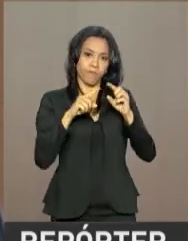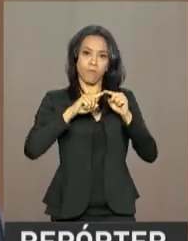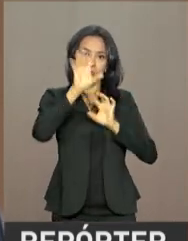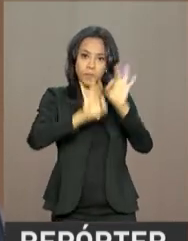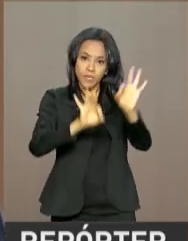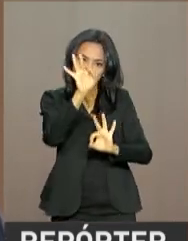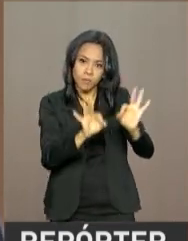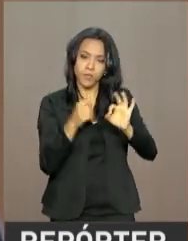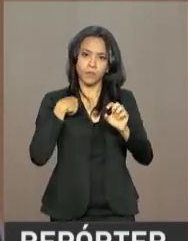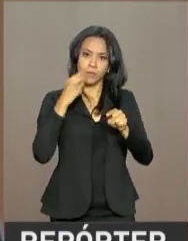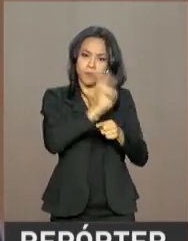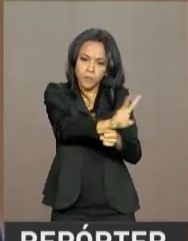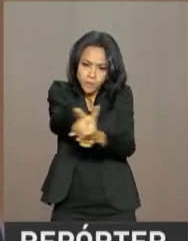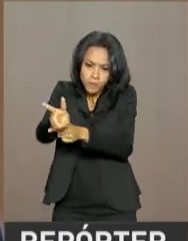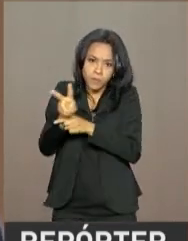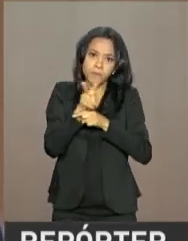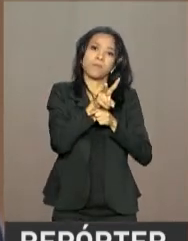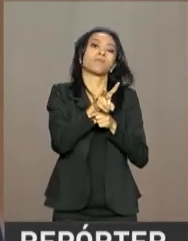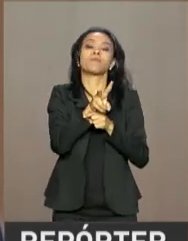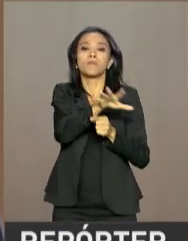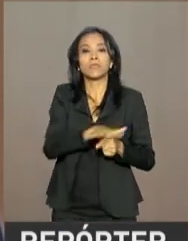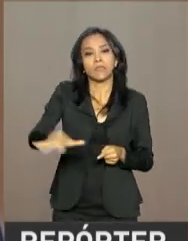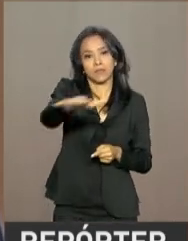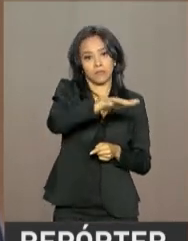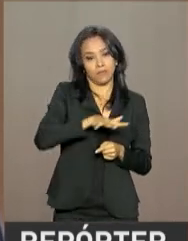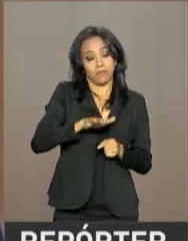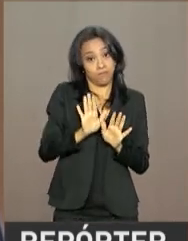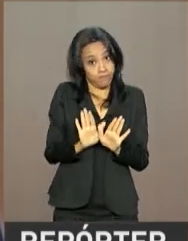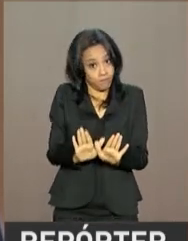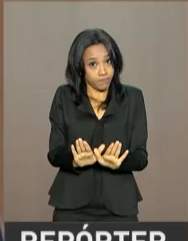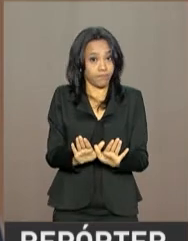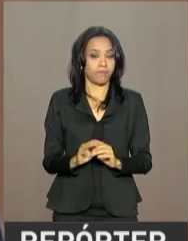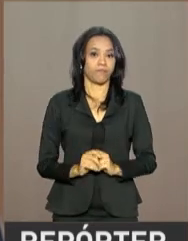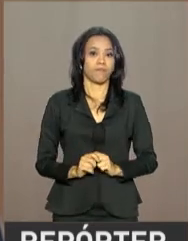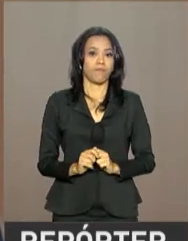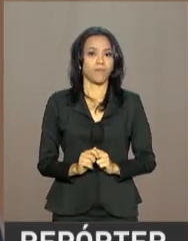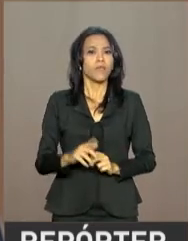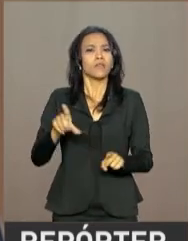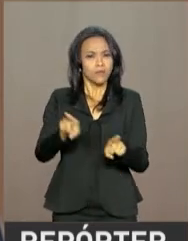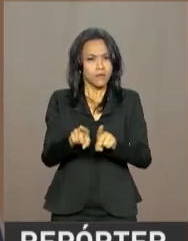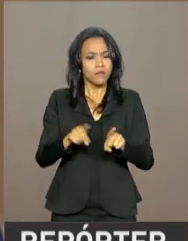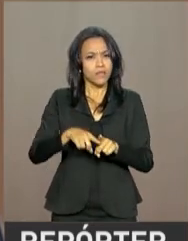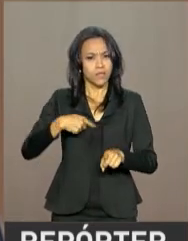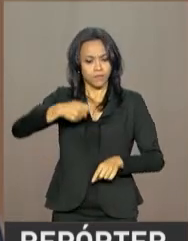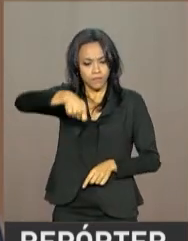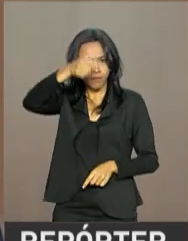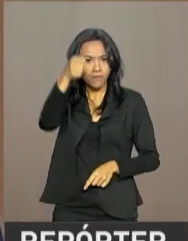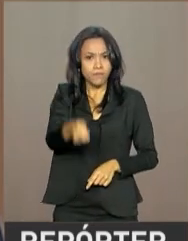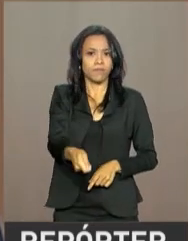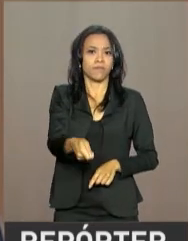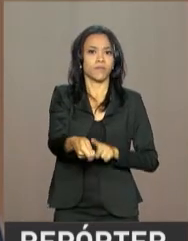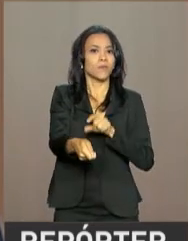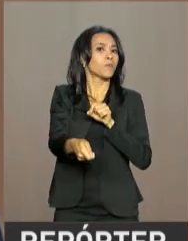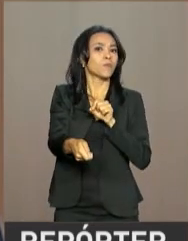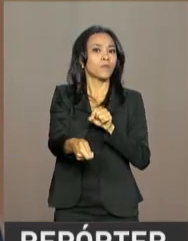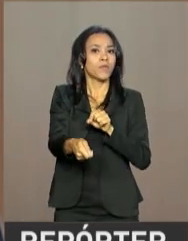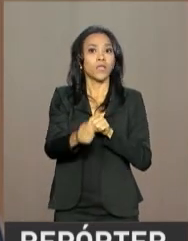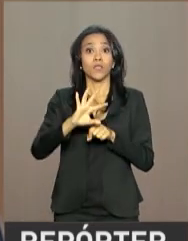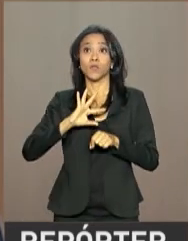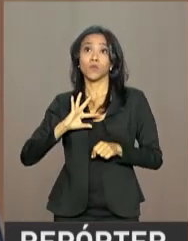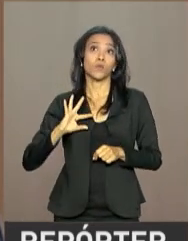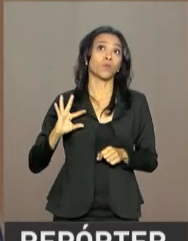de operações e inteligência mais determina que todas as informações